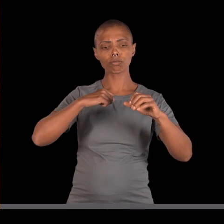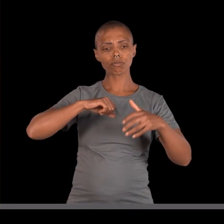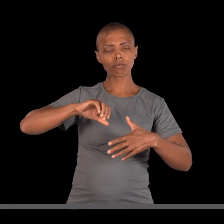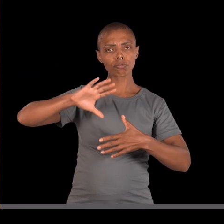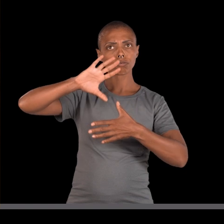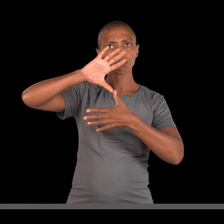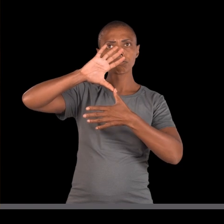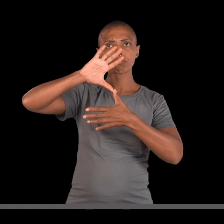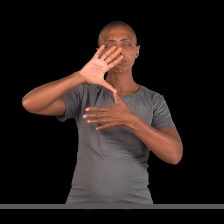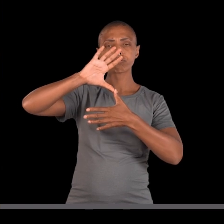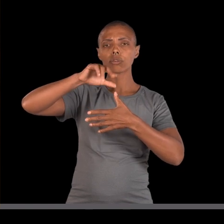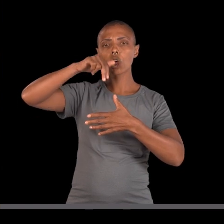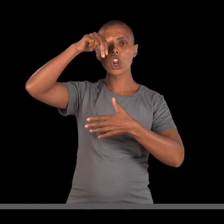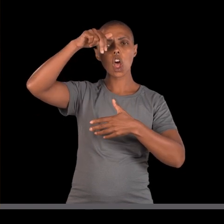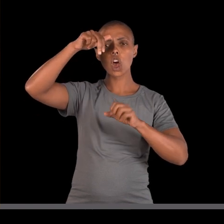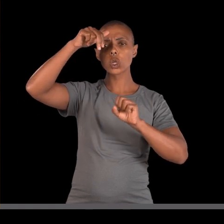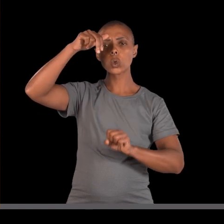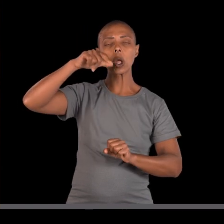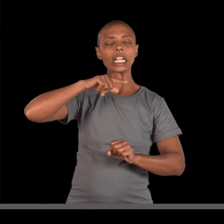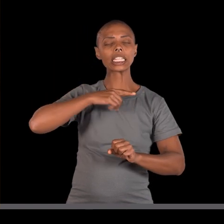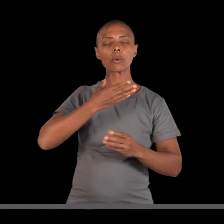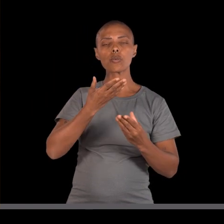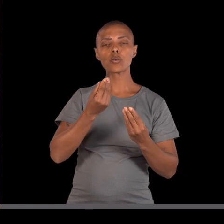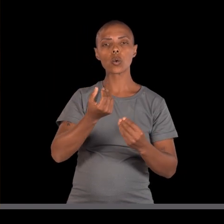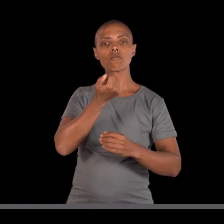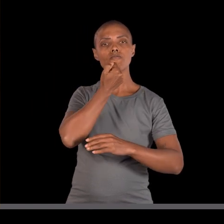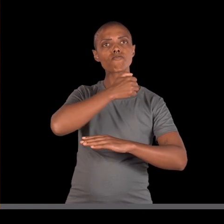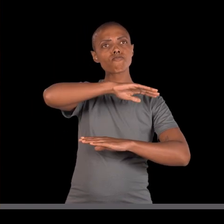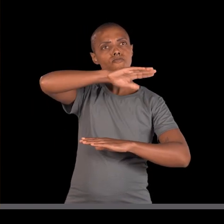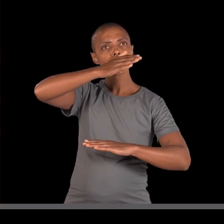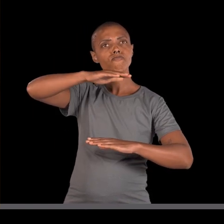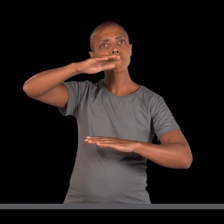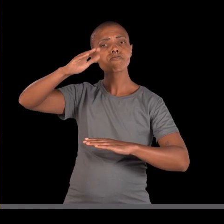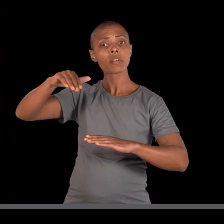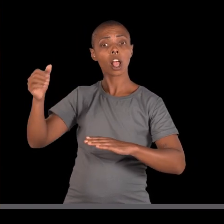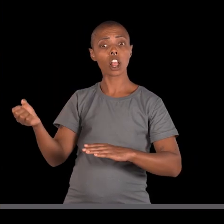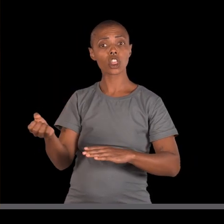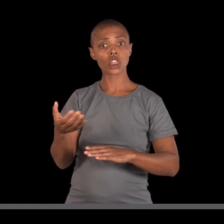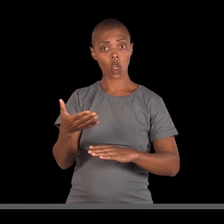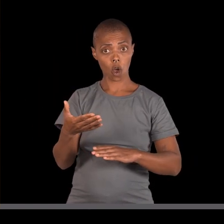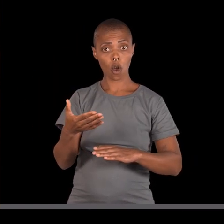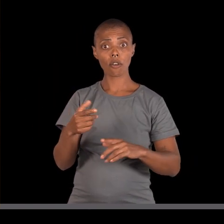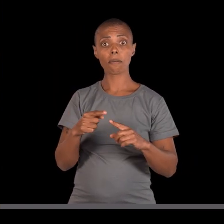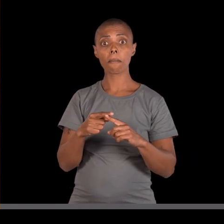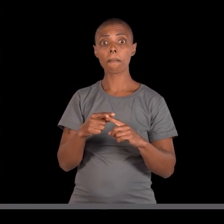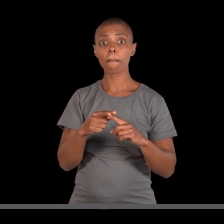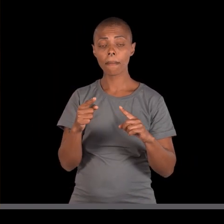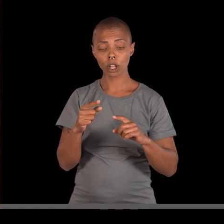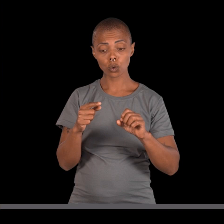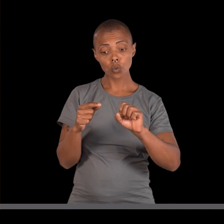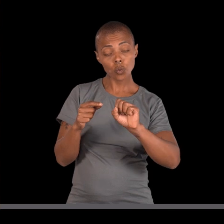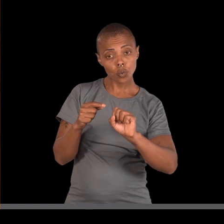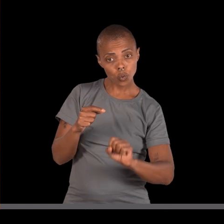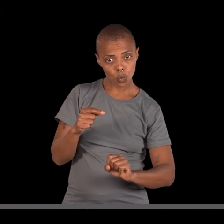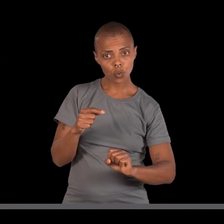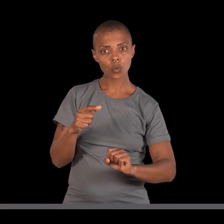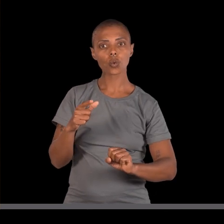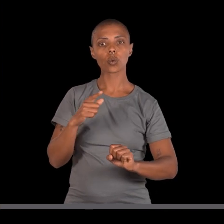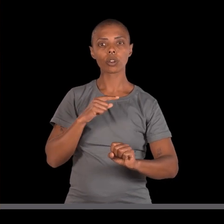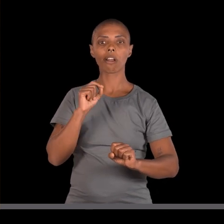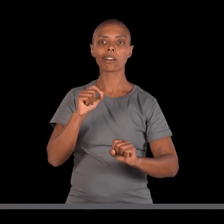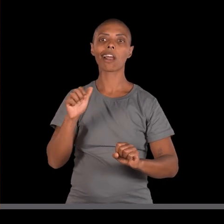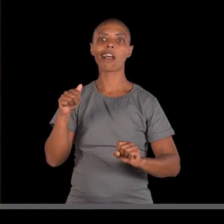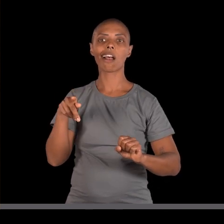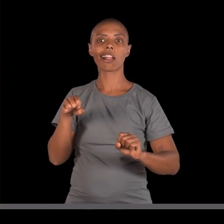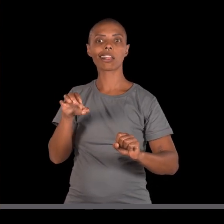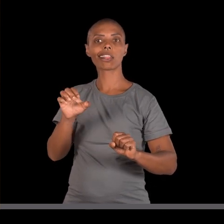Na costa oeste do continente, tanto do norte até o sul, você vai ter grandes cadeias de montanhas jovens. Na